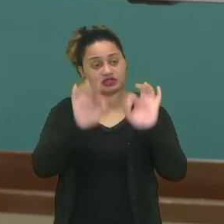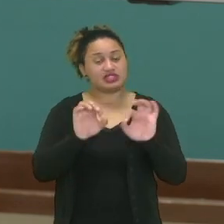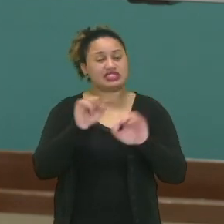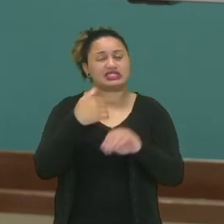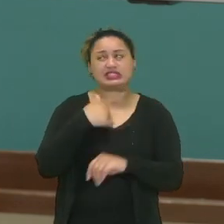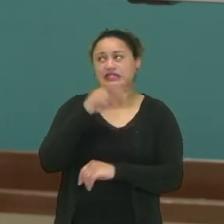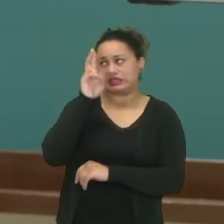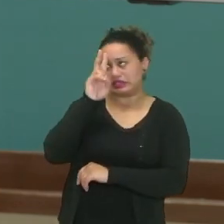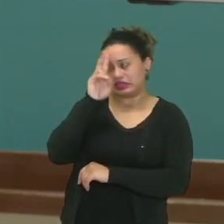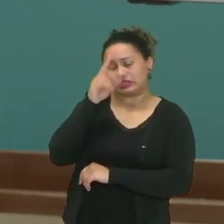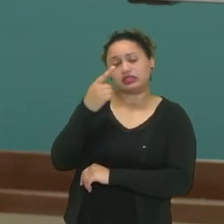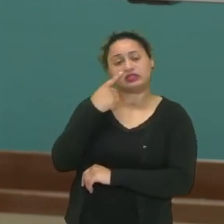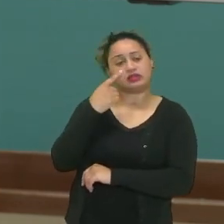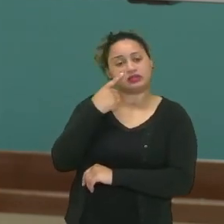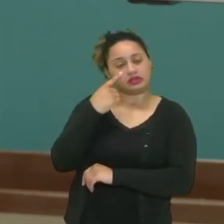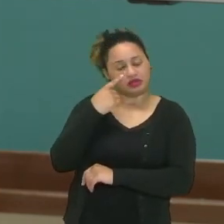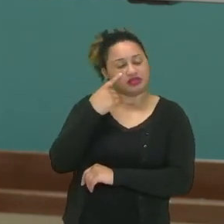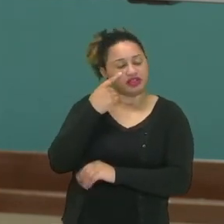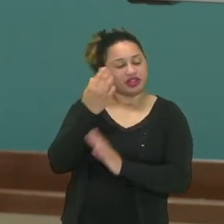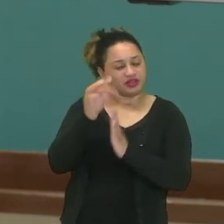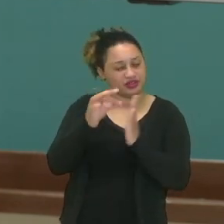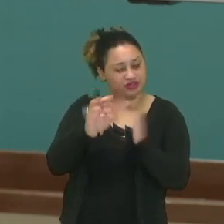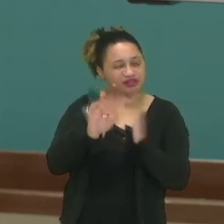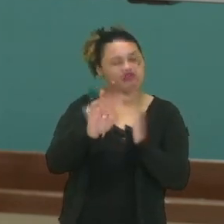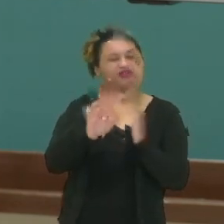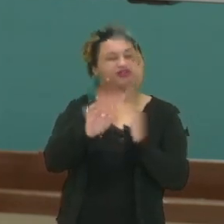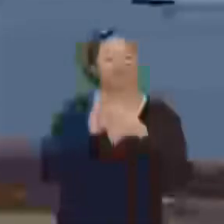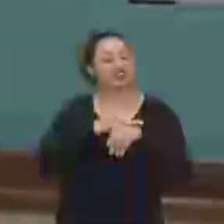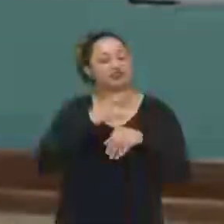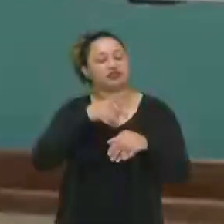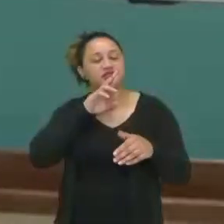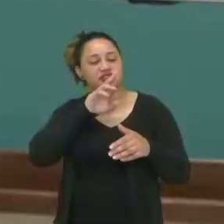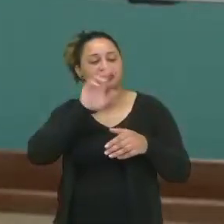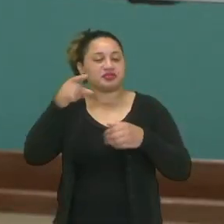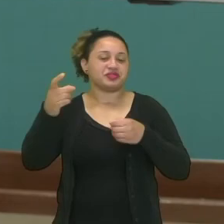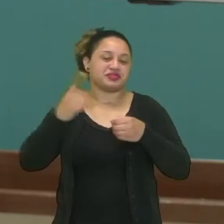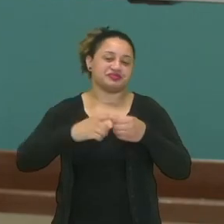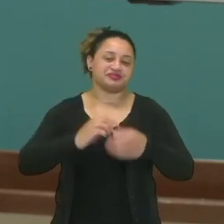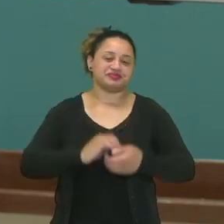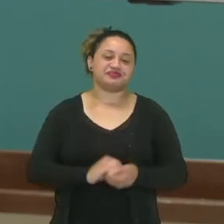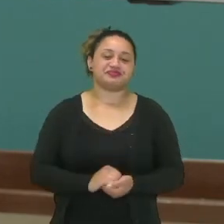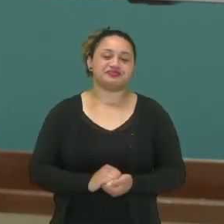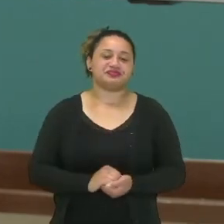vai conferir essa segunda questão. Um tempinho para vocês resolverem e já voltamos a conferir.